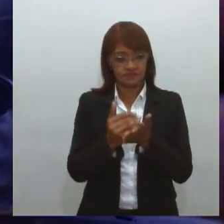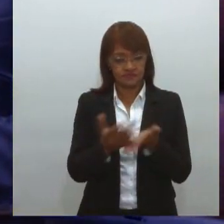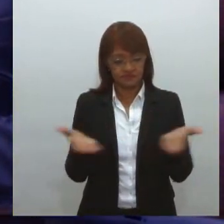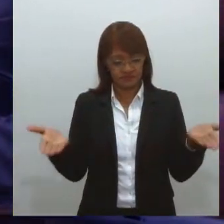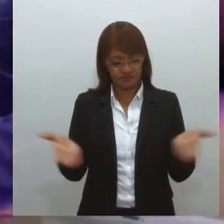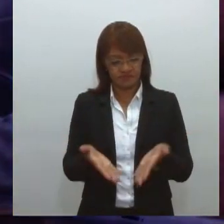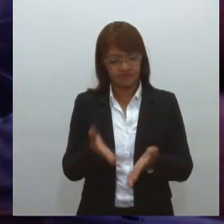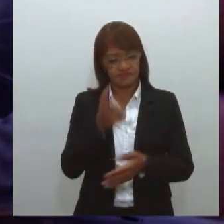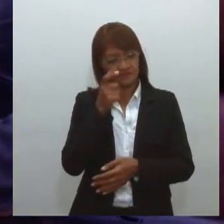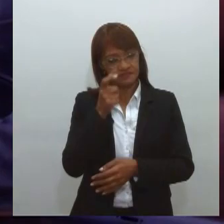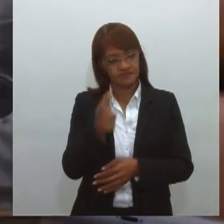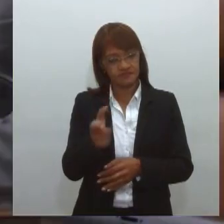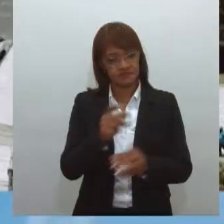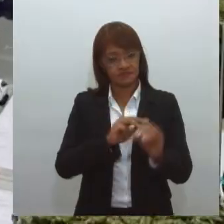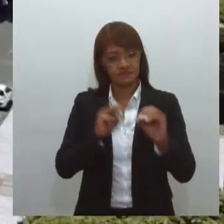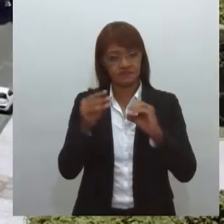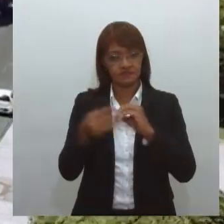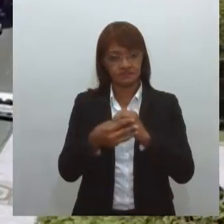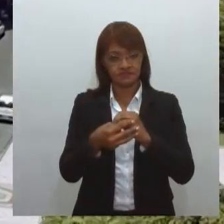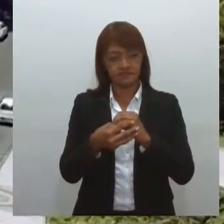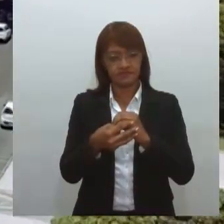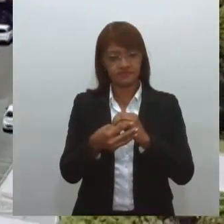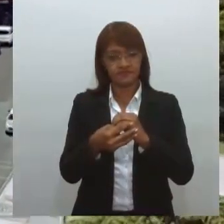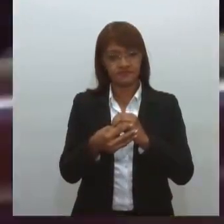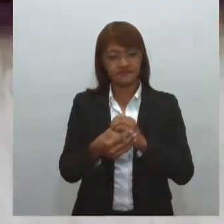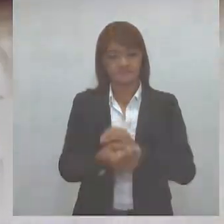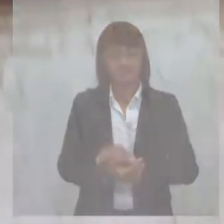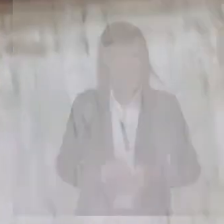no Jornal da Alese.